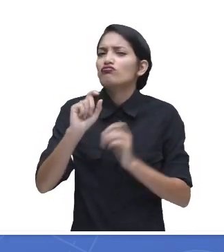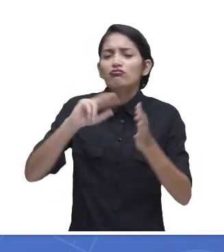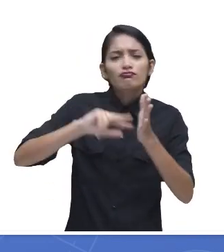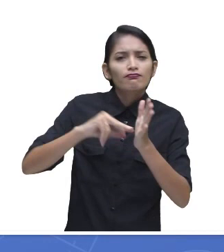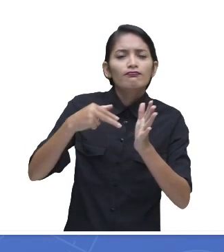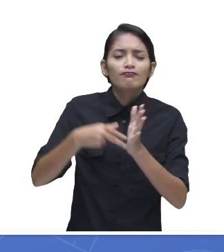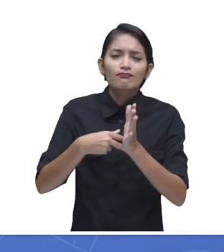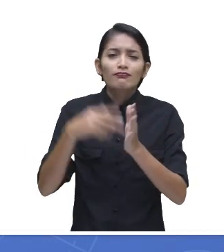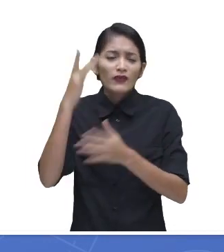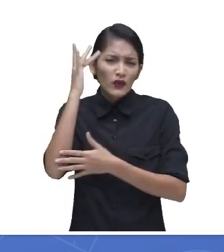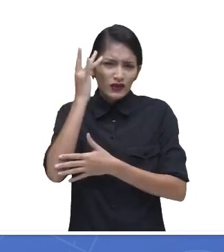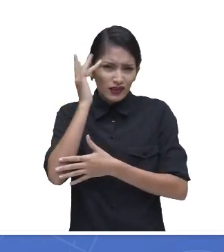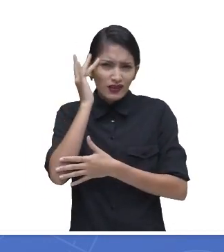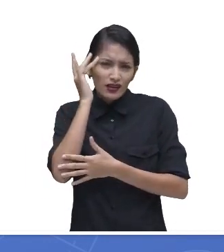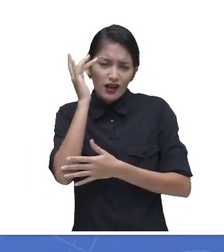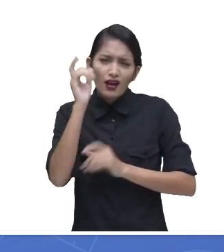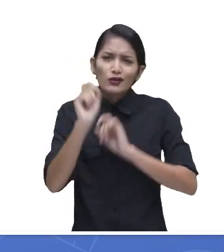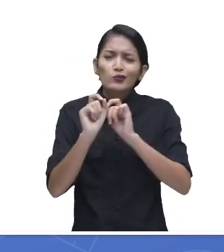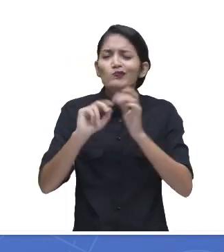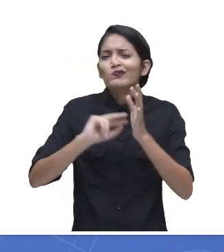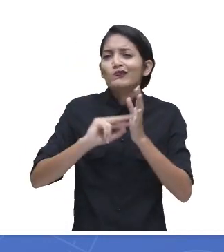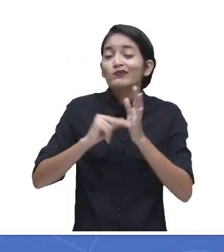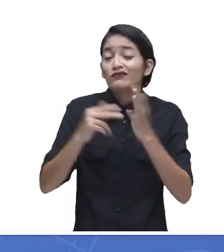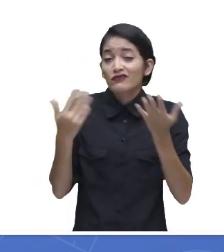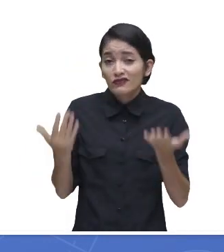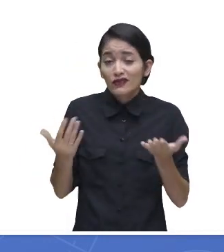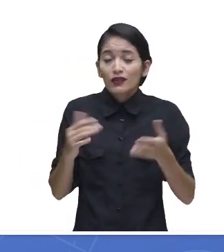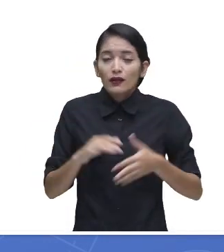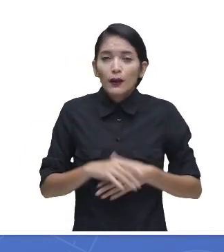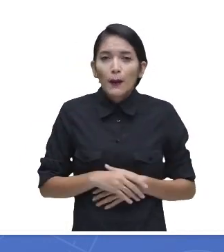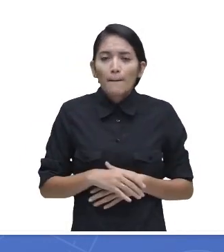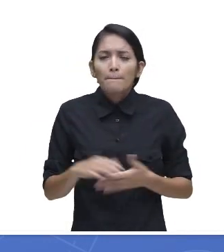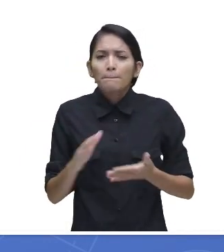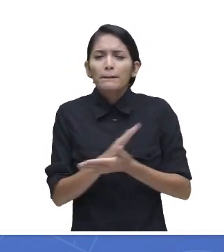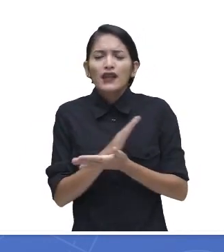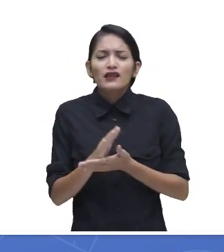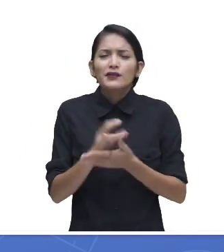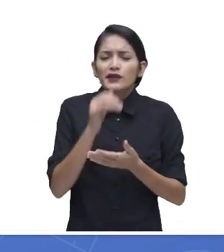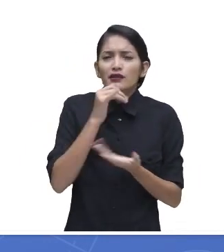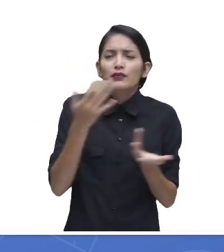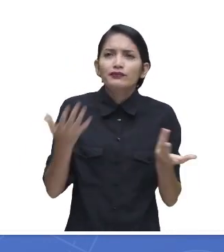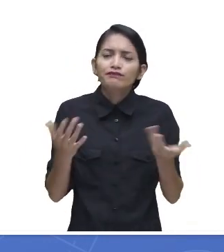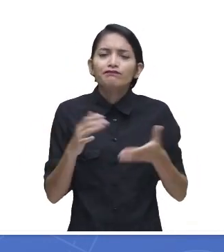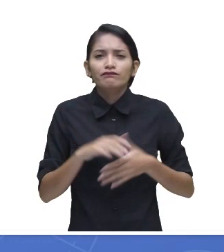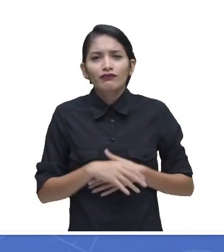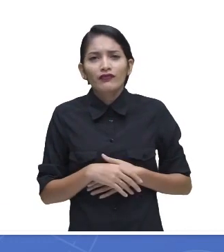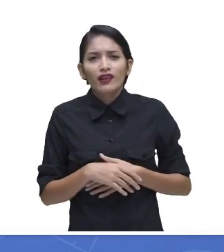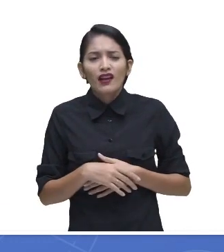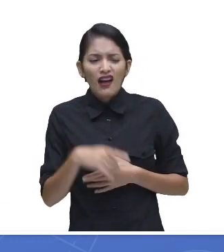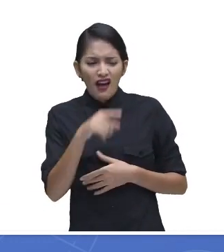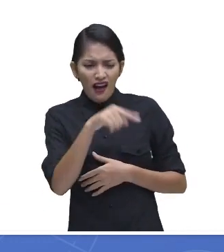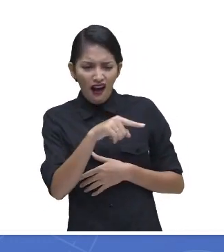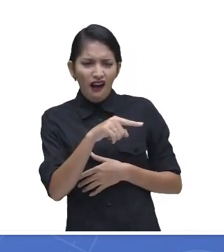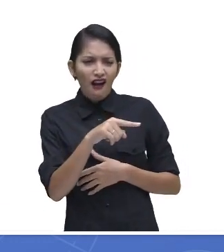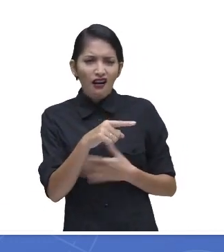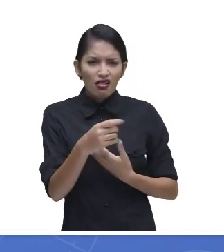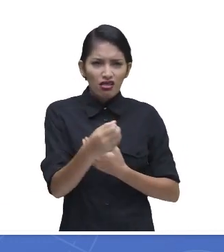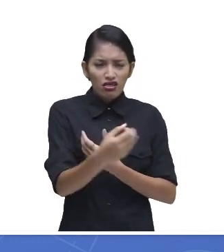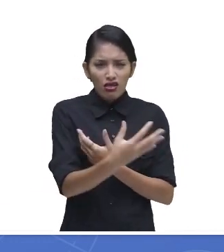vocês acham que é ser moderno? Às vezes a gente usa a expressão, ela é moderninha, né?